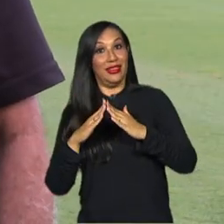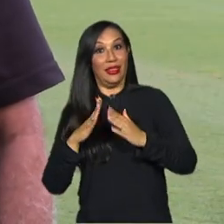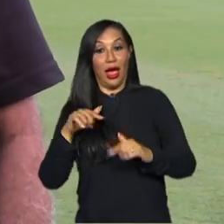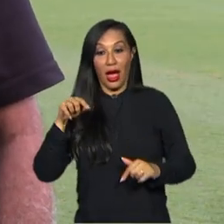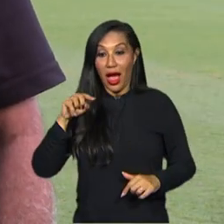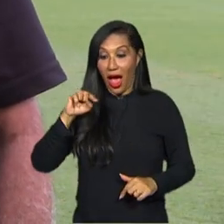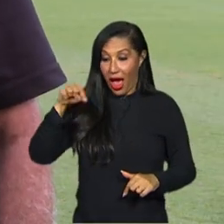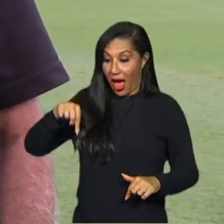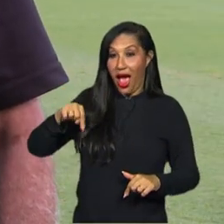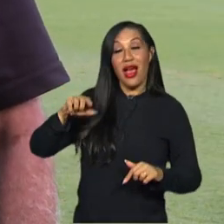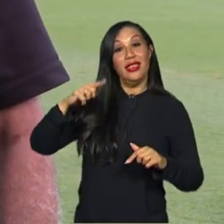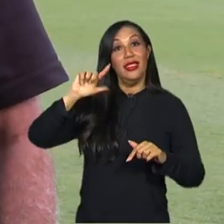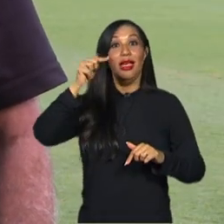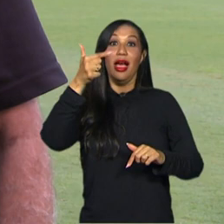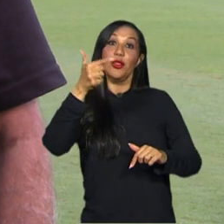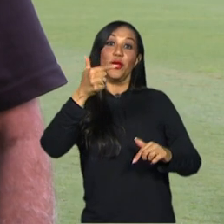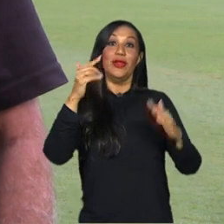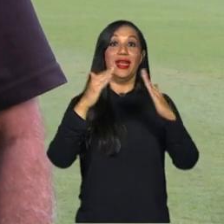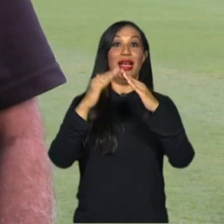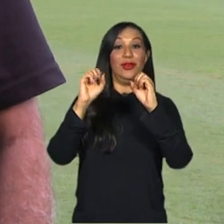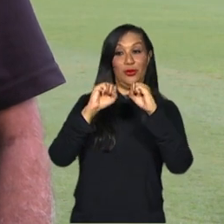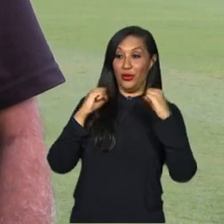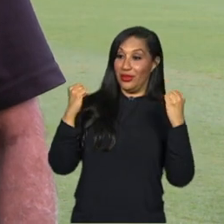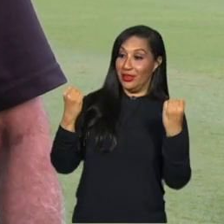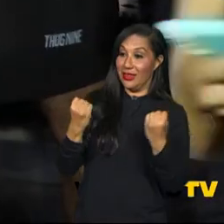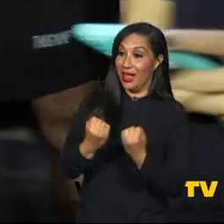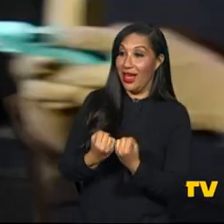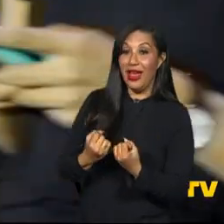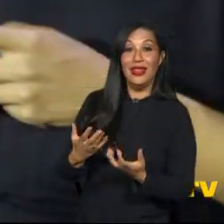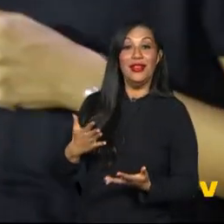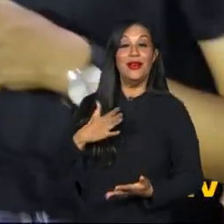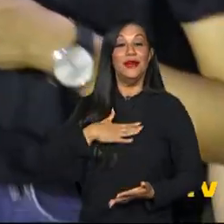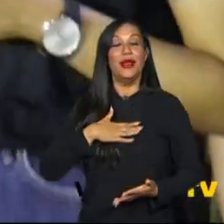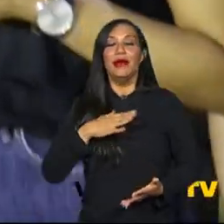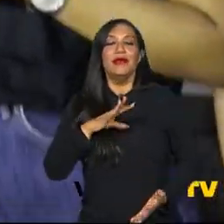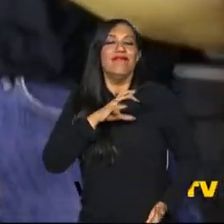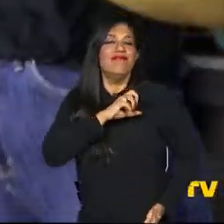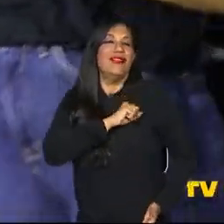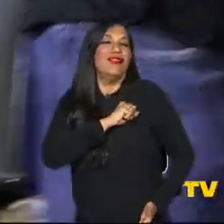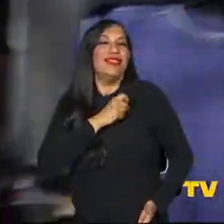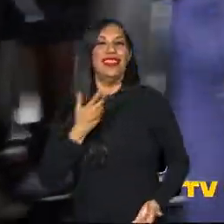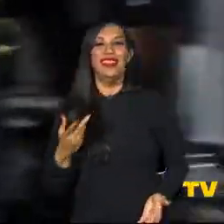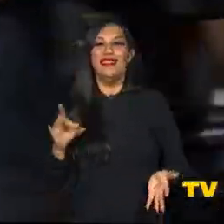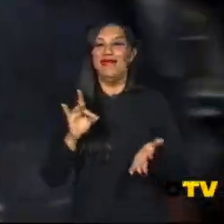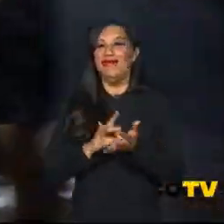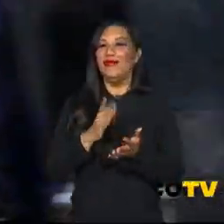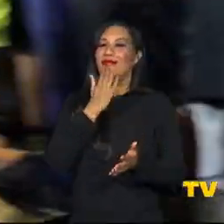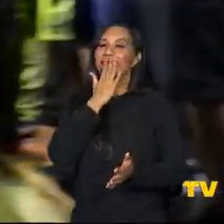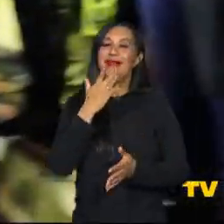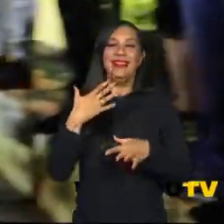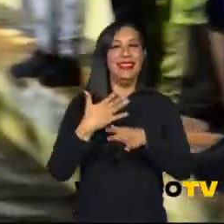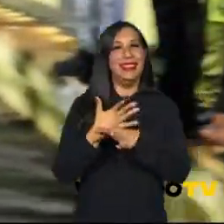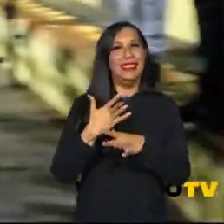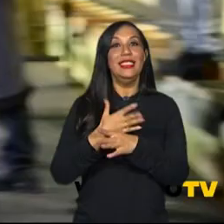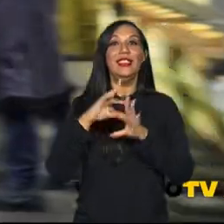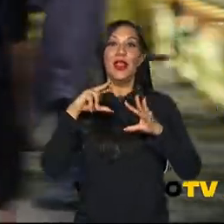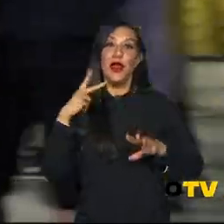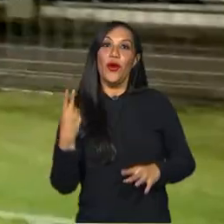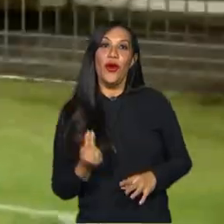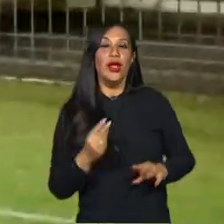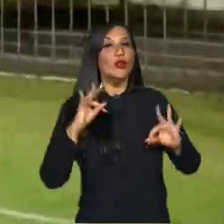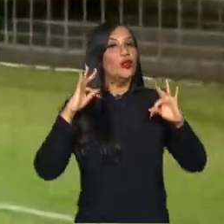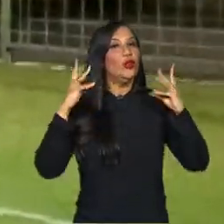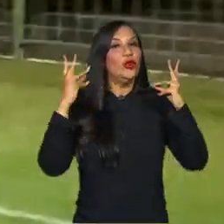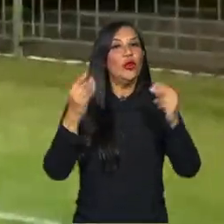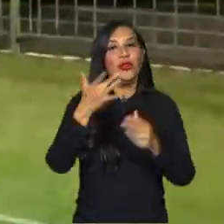casa, entendeu? É a segunda casa para mim, o estádio Raulino. Eu me apaixonei pelo Voltaço, que é o time da cidade, que eu acho que todo